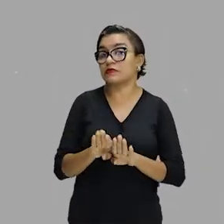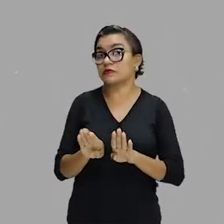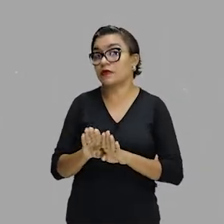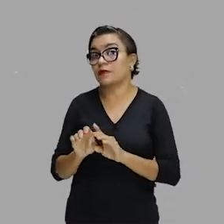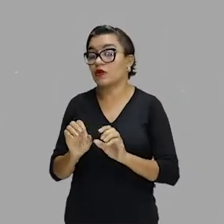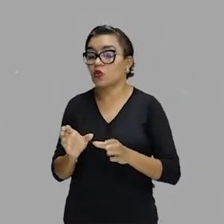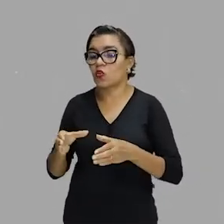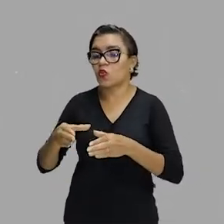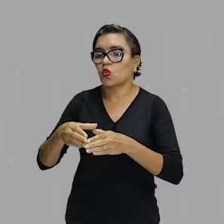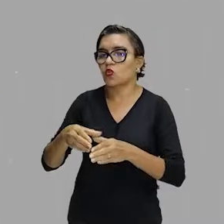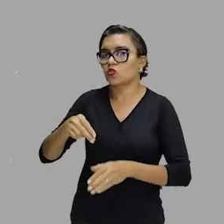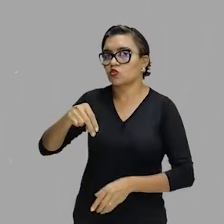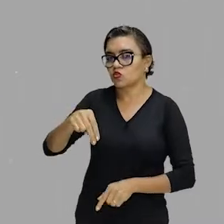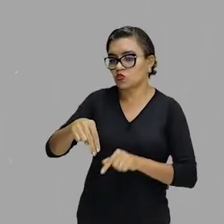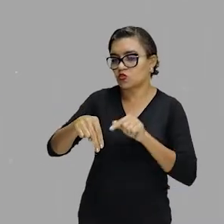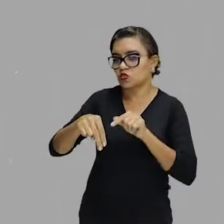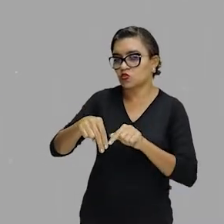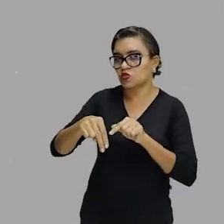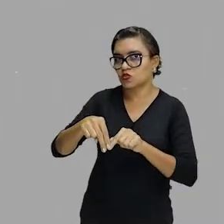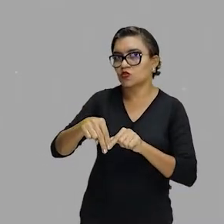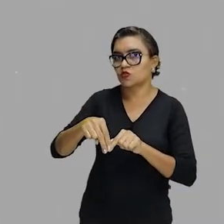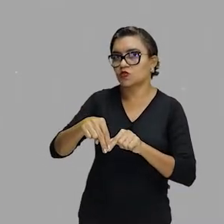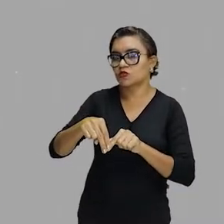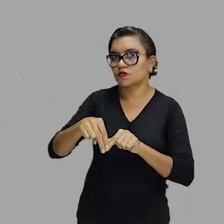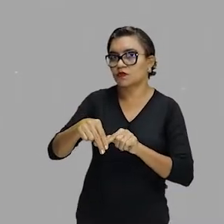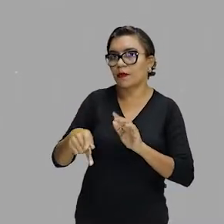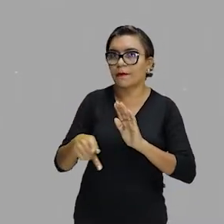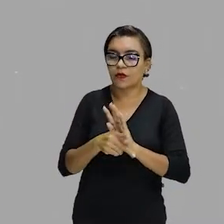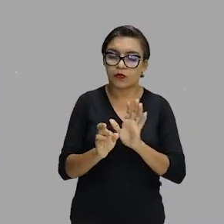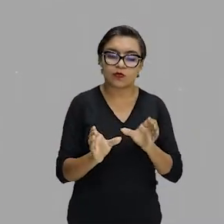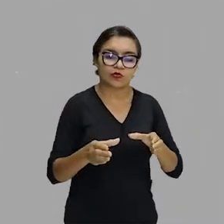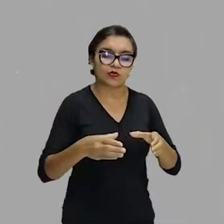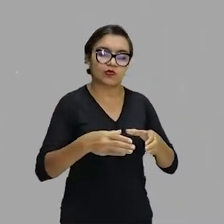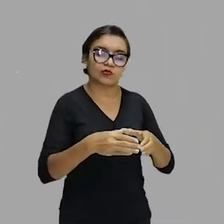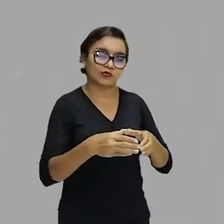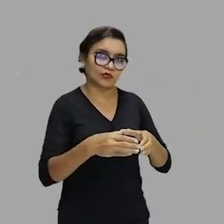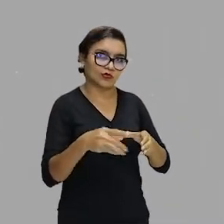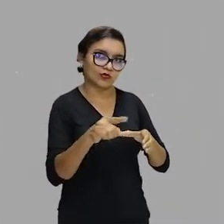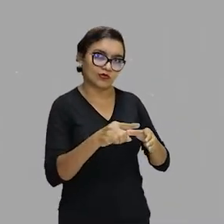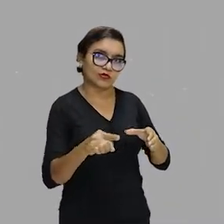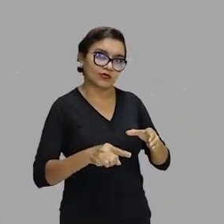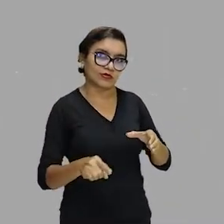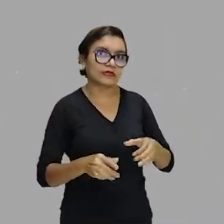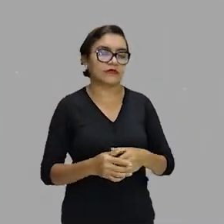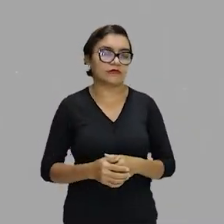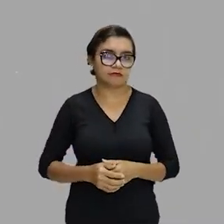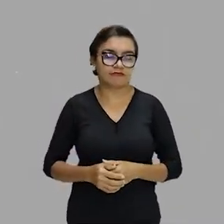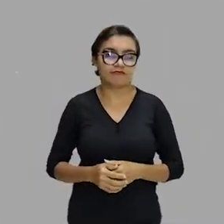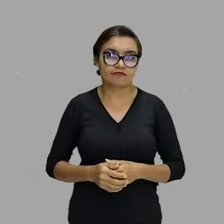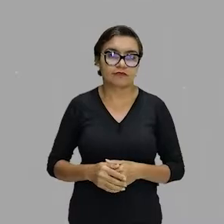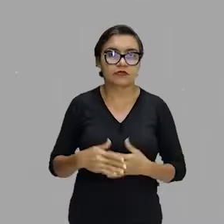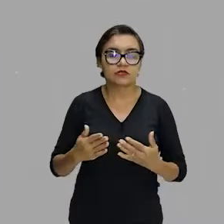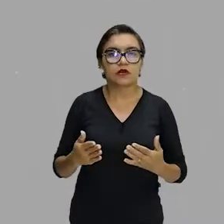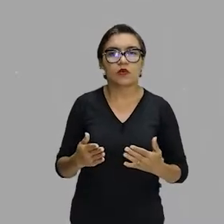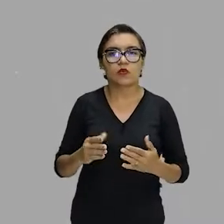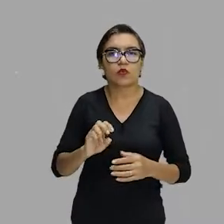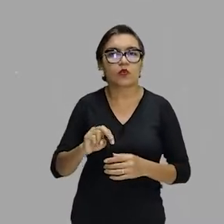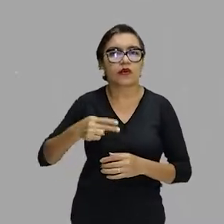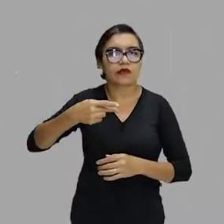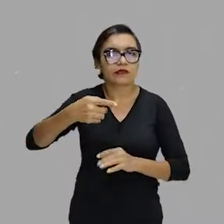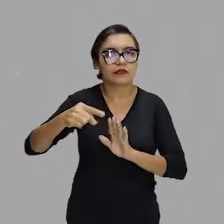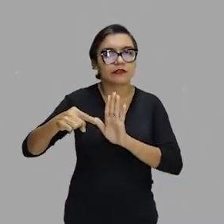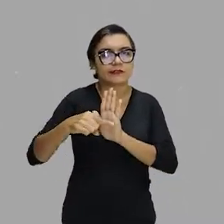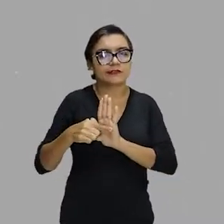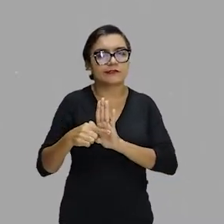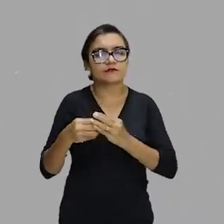o conjunto dos naturais é um subconjunto do conjunto dos números inteiros, tá? Que é o caso para os expoentes negativos. Então, por